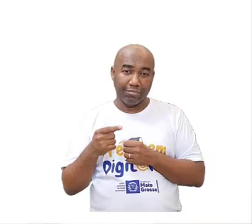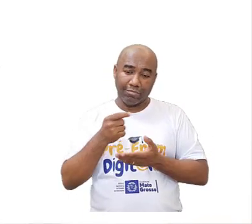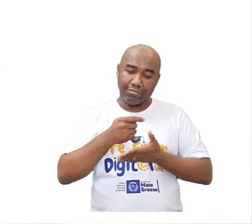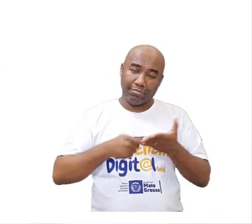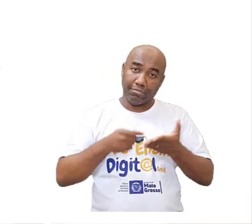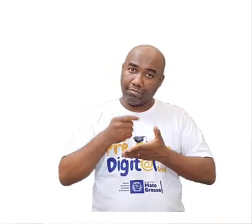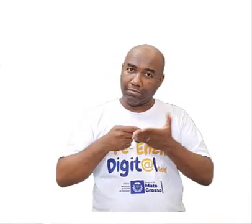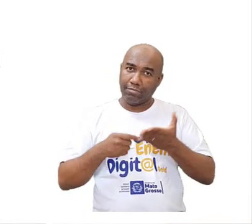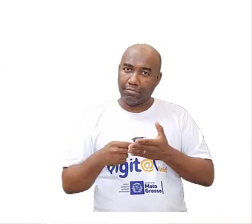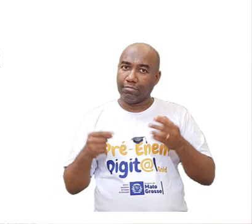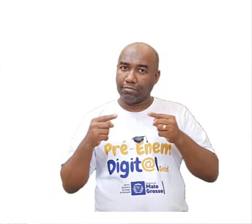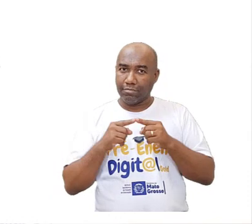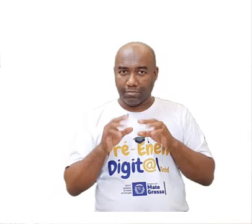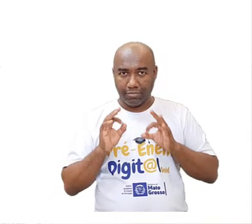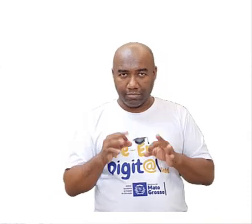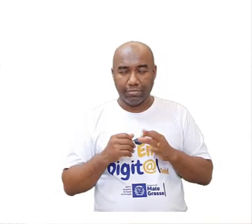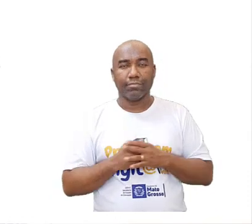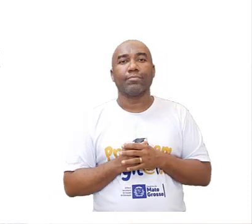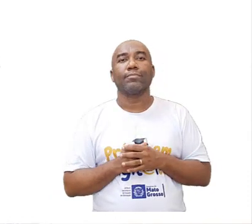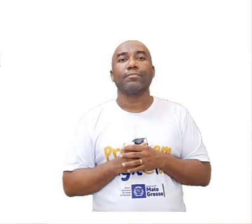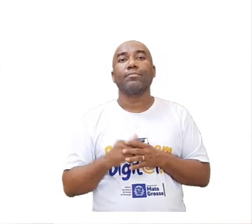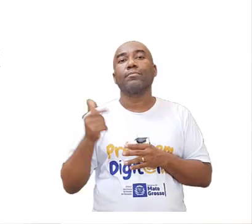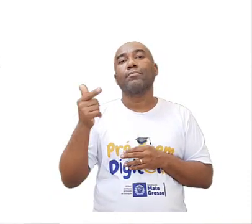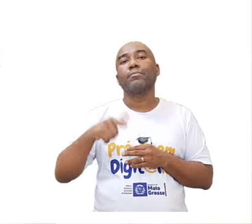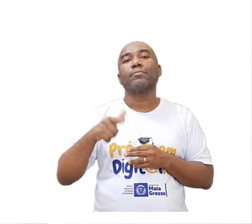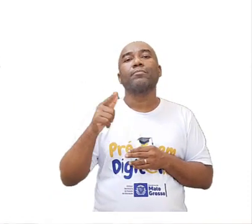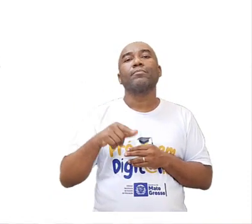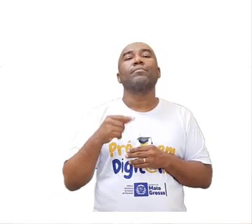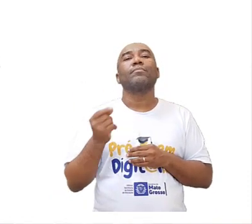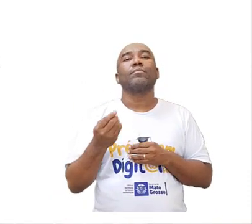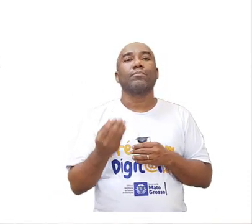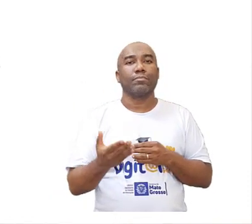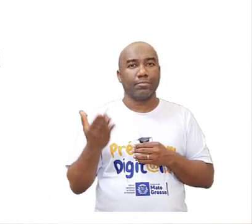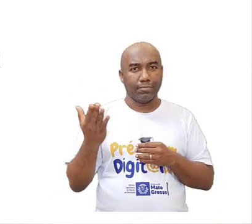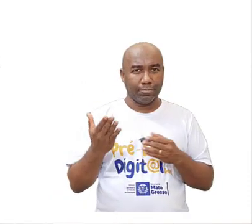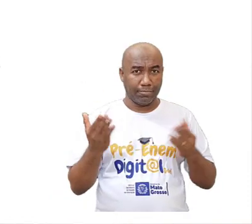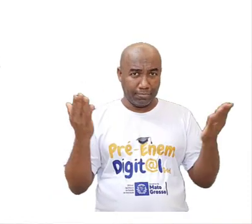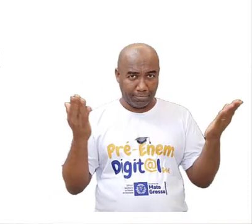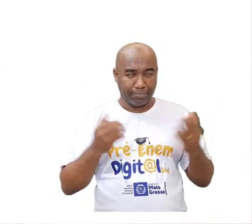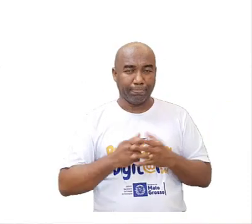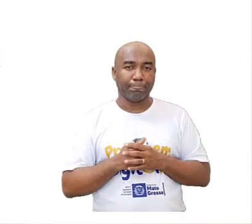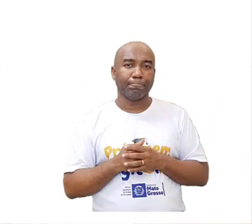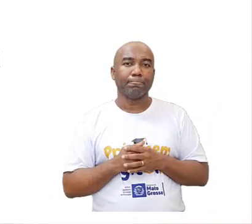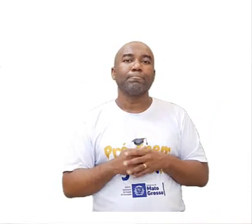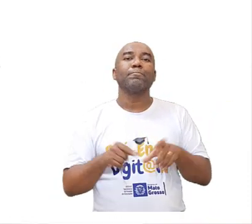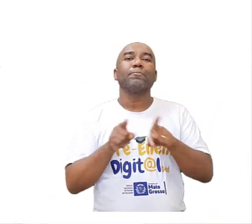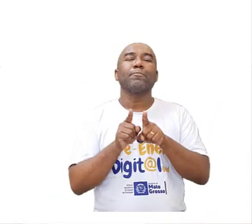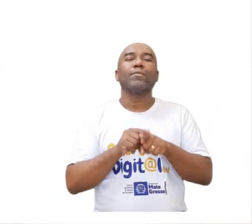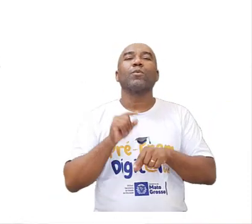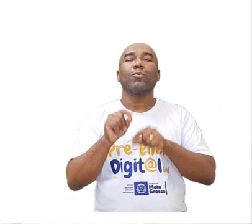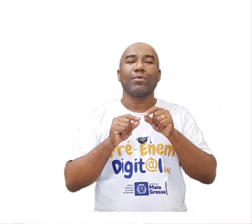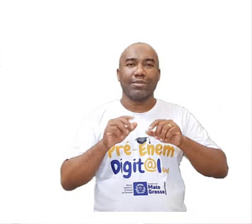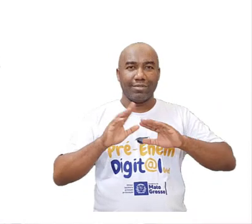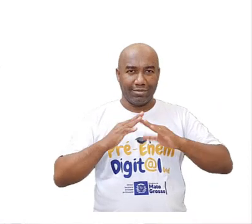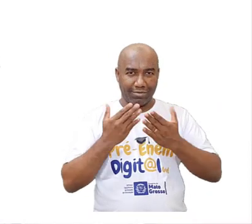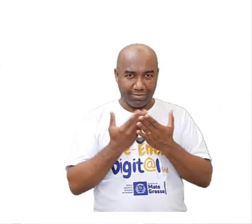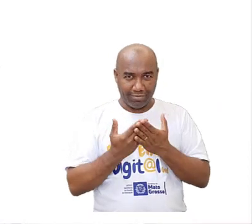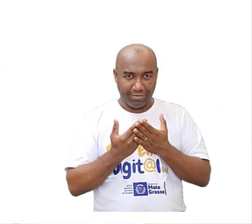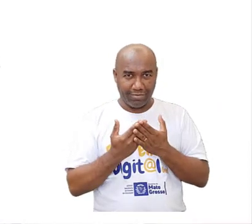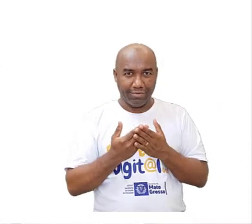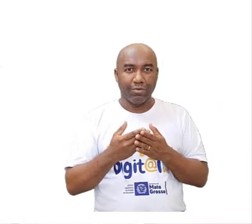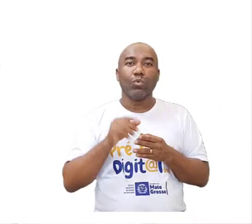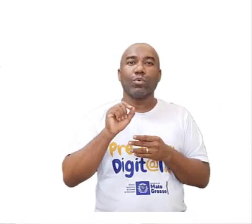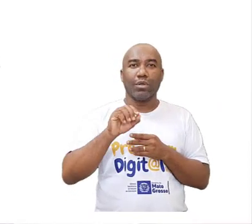É fácil, desde que faça corretamente, certo? Vejamos a outra aqui de baixo. Ela tinha colocado escola com